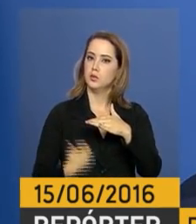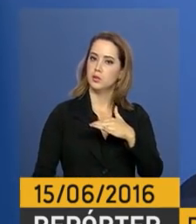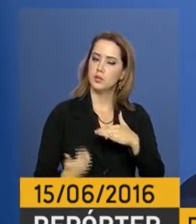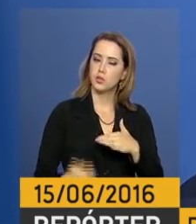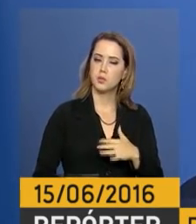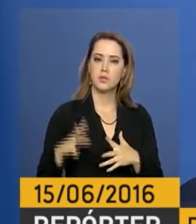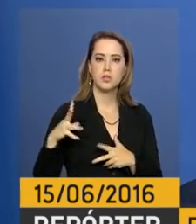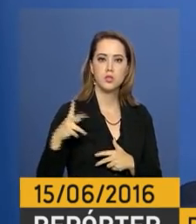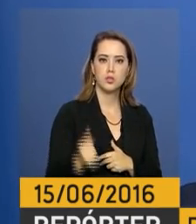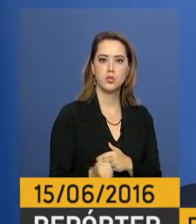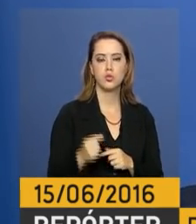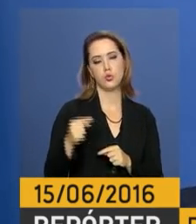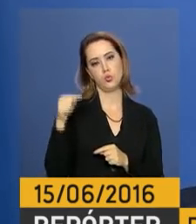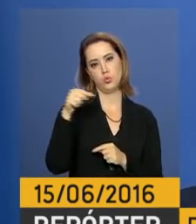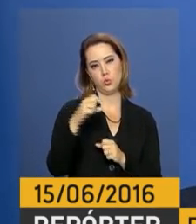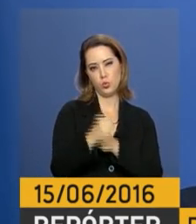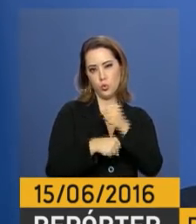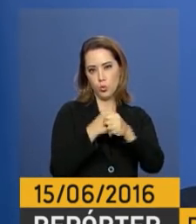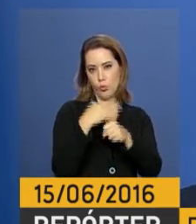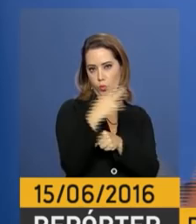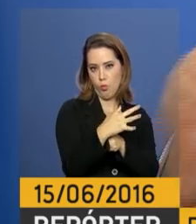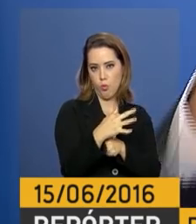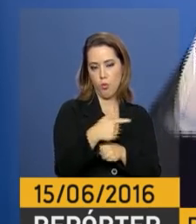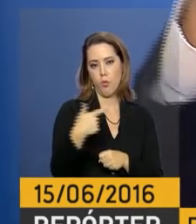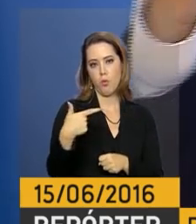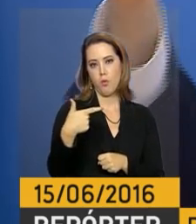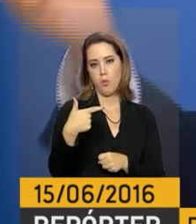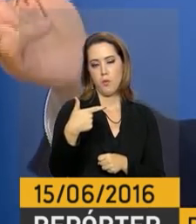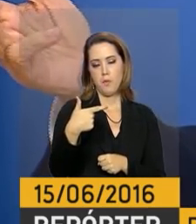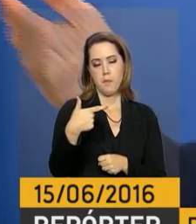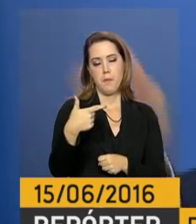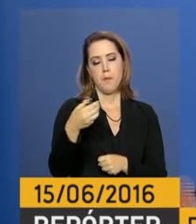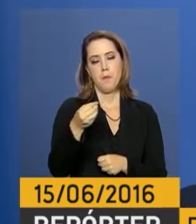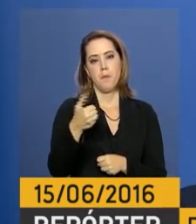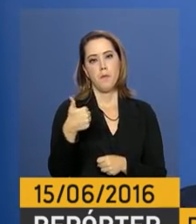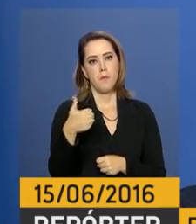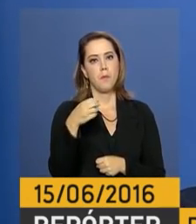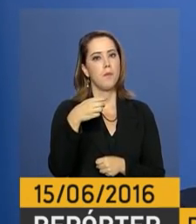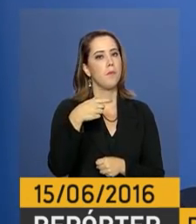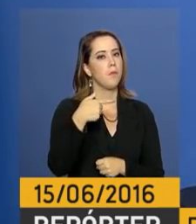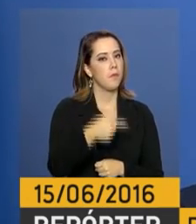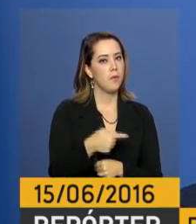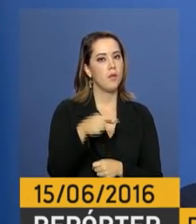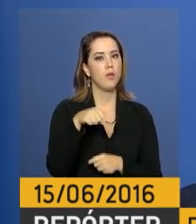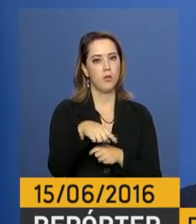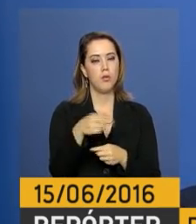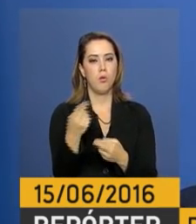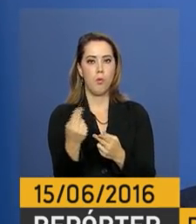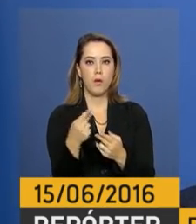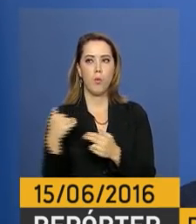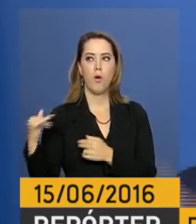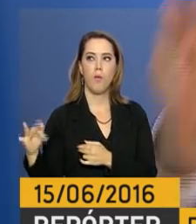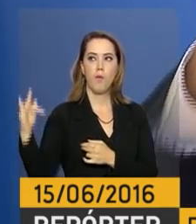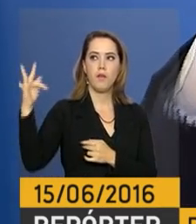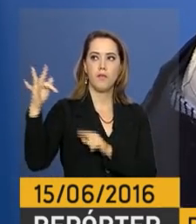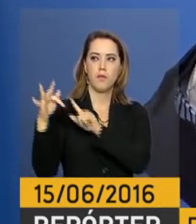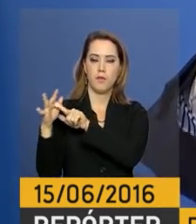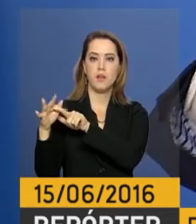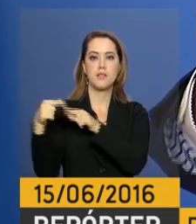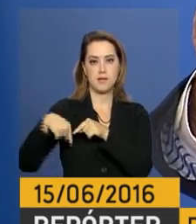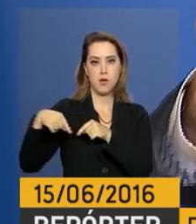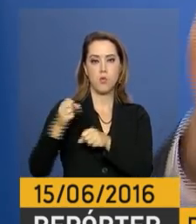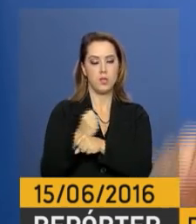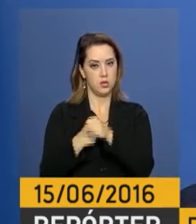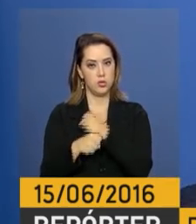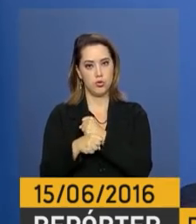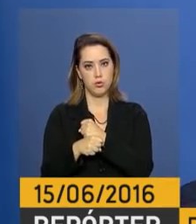2017 será as despesas de 2016 corrigida pela inflação de 2016.